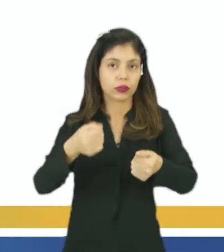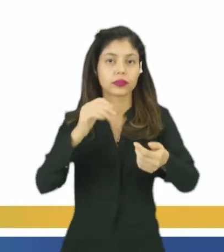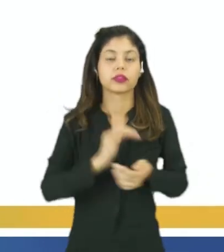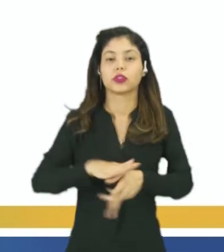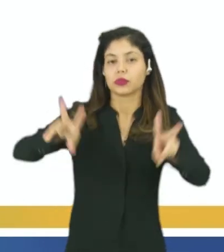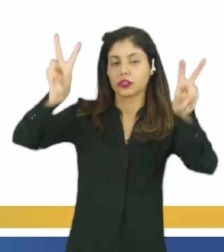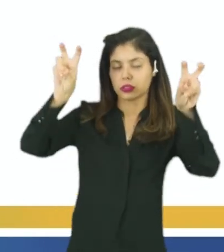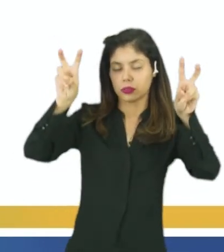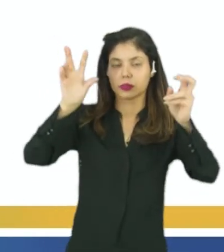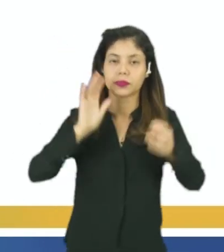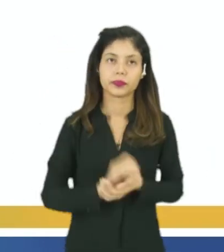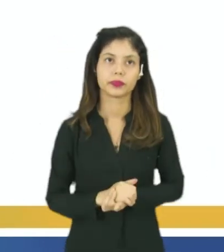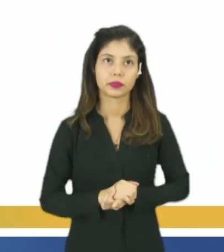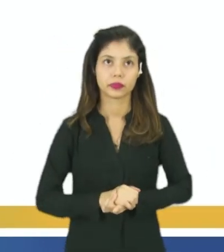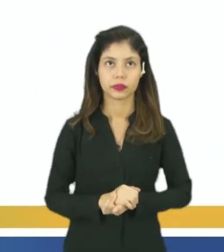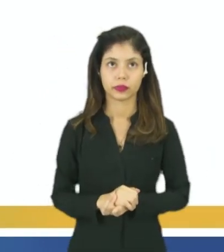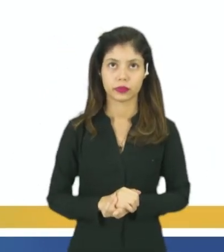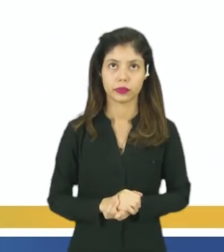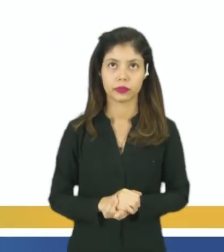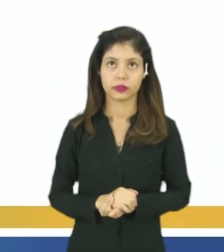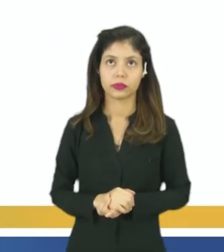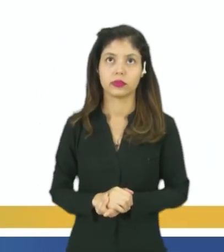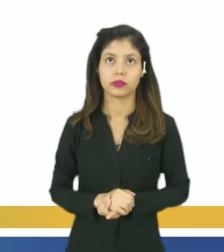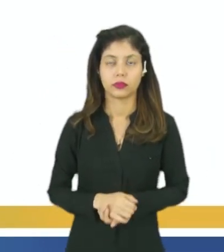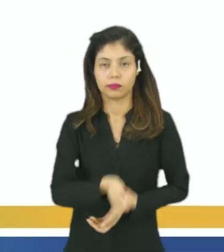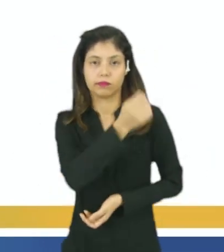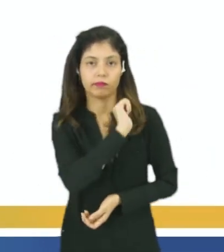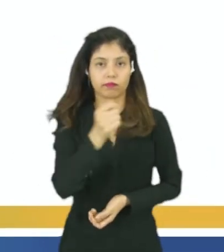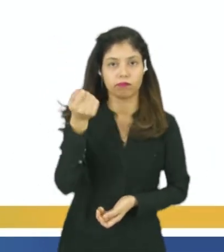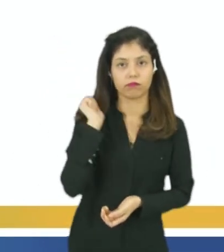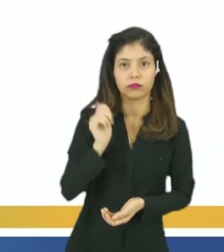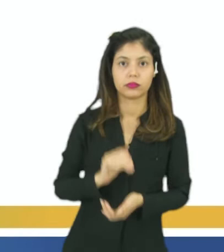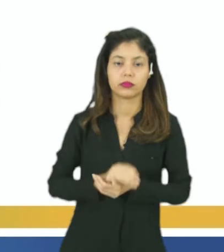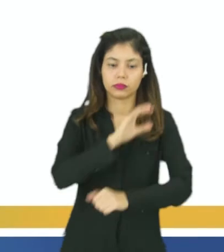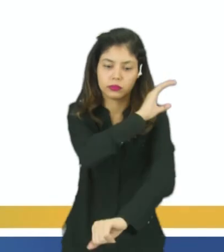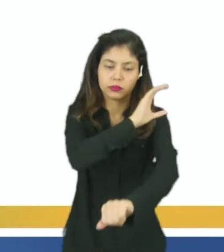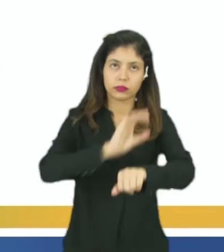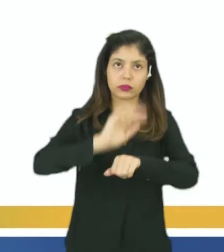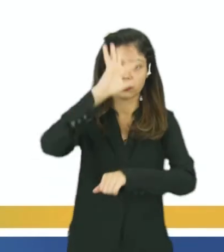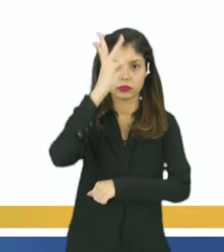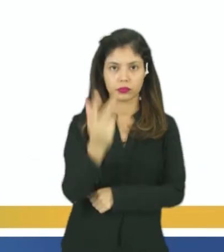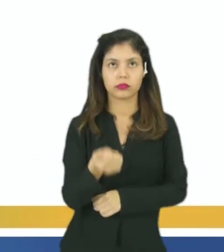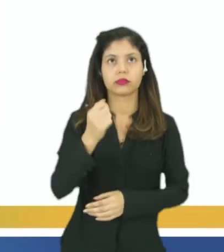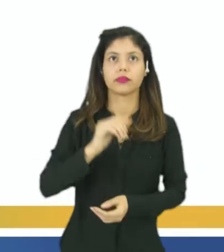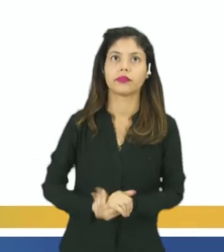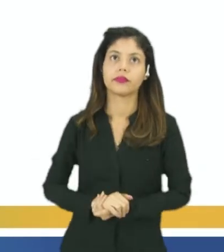esses temas, tá? Aí dos quilombos, sobre a cultura africana.